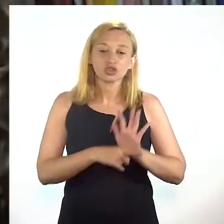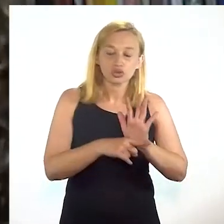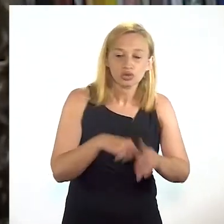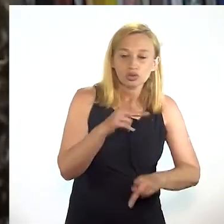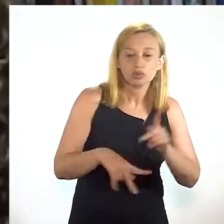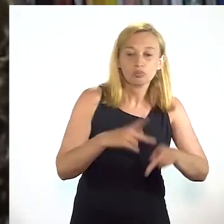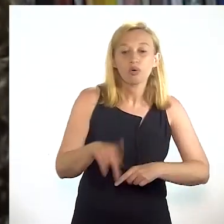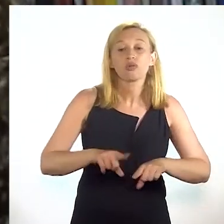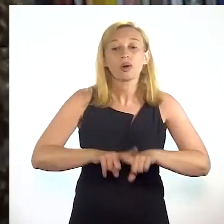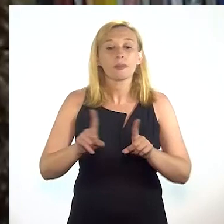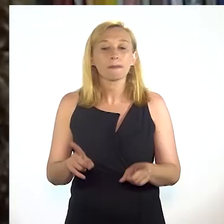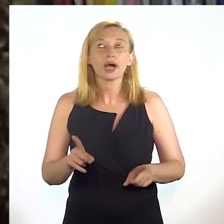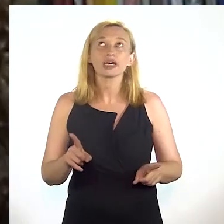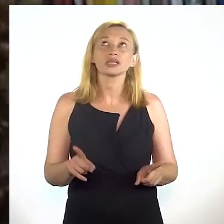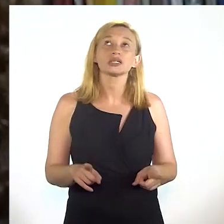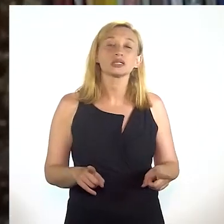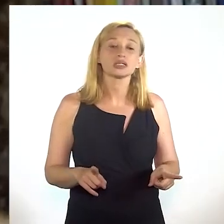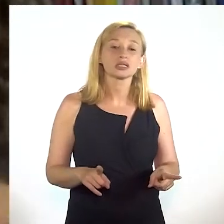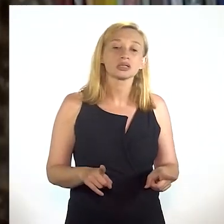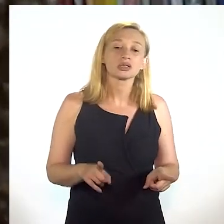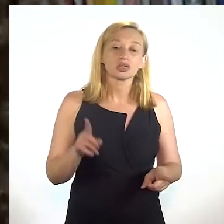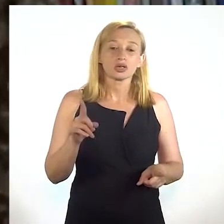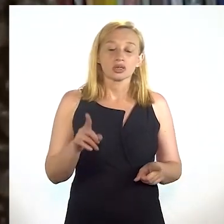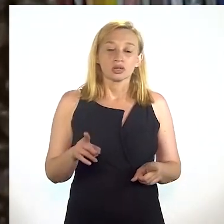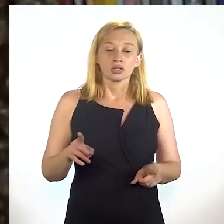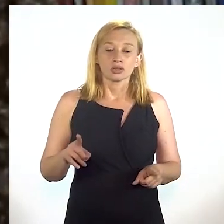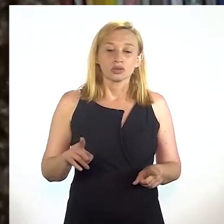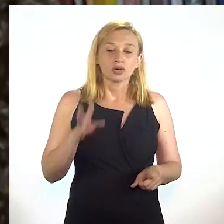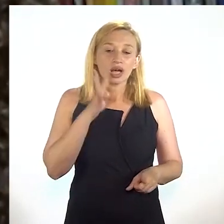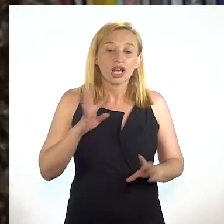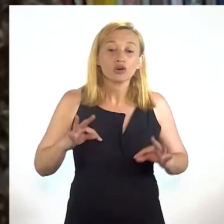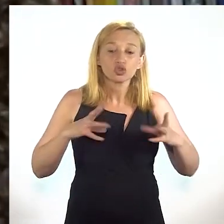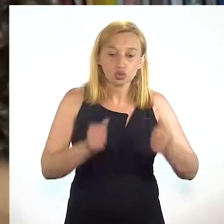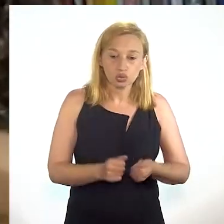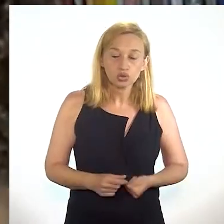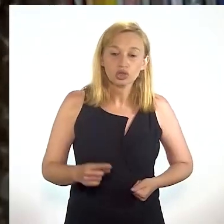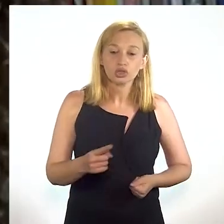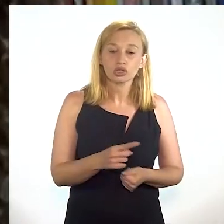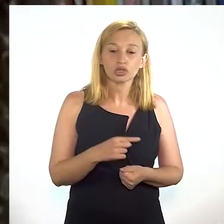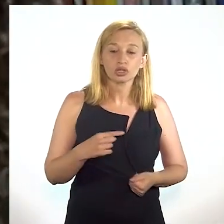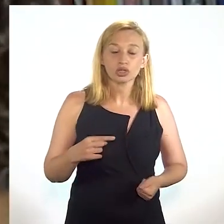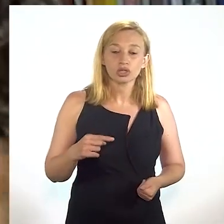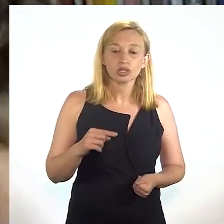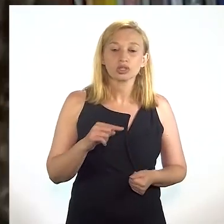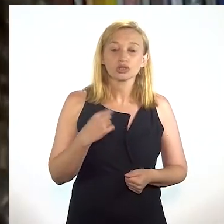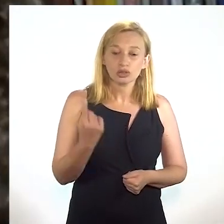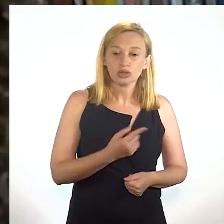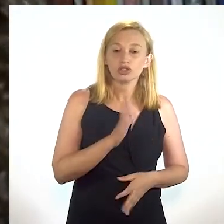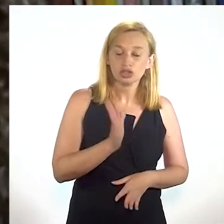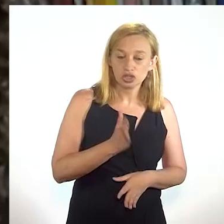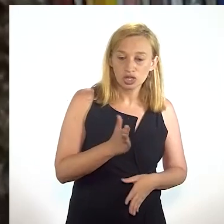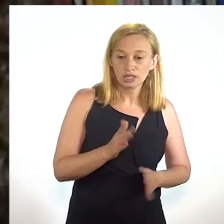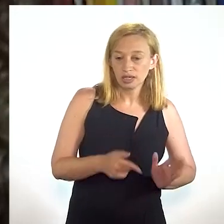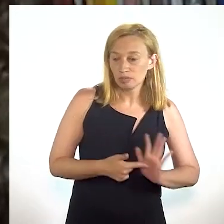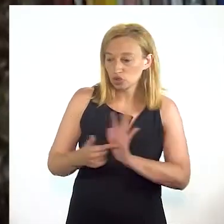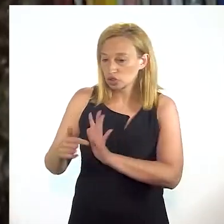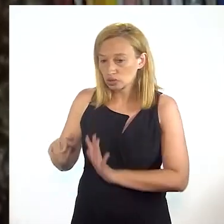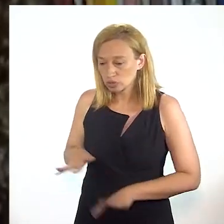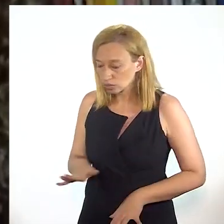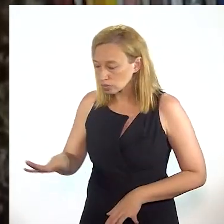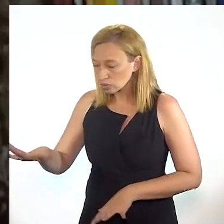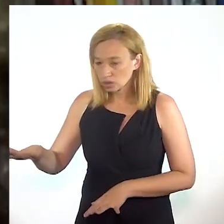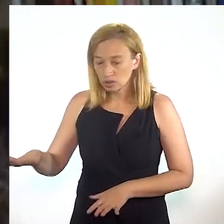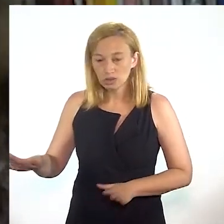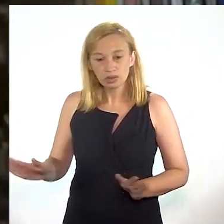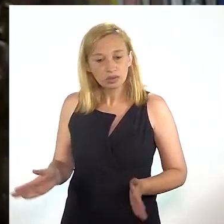seriam necessários no atendimento à população. Mas o grande o barato disso foi que a história